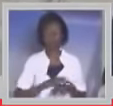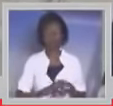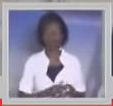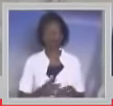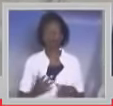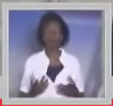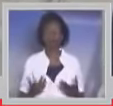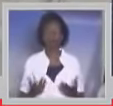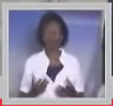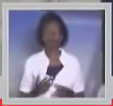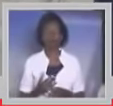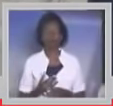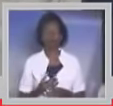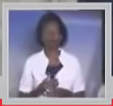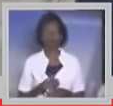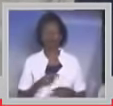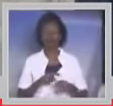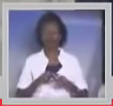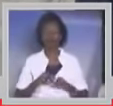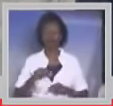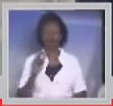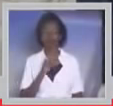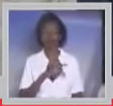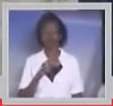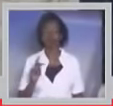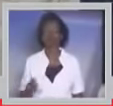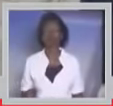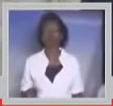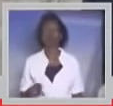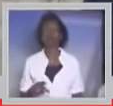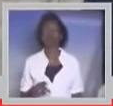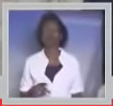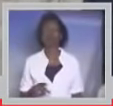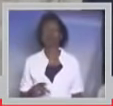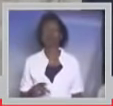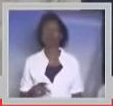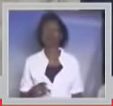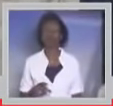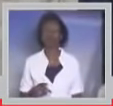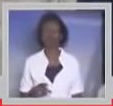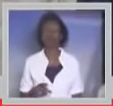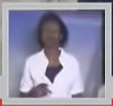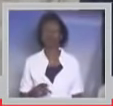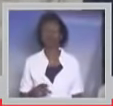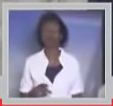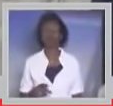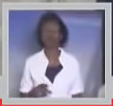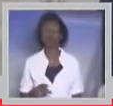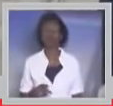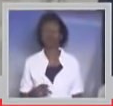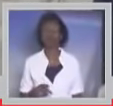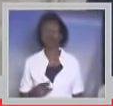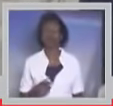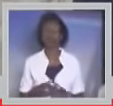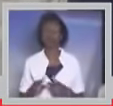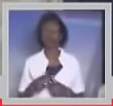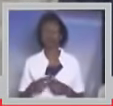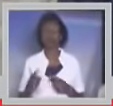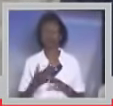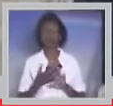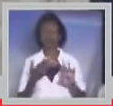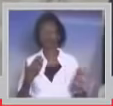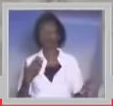como essa e no entanto esses professores e chega E ai essa situação crítica de